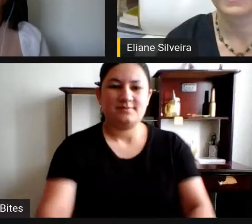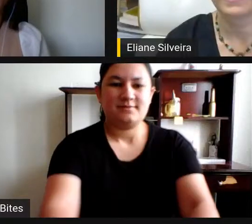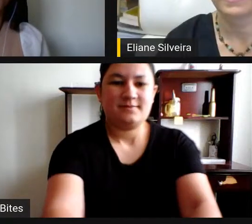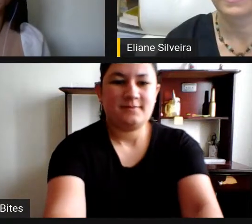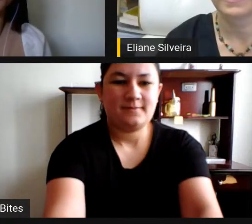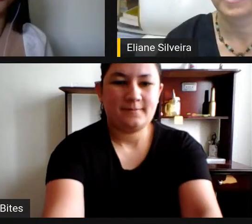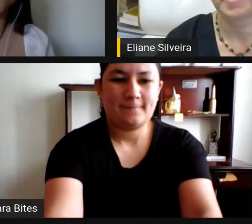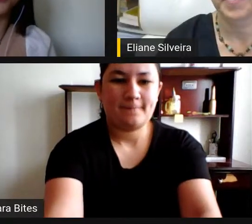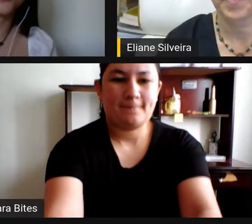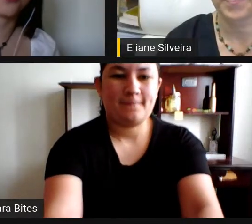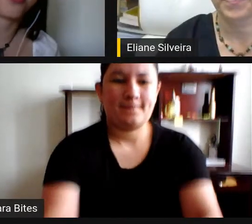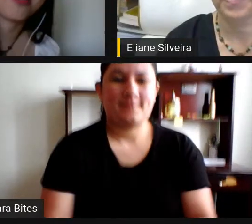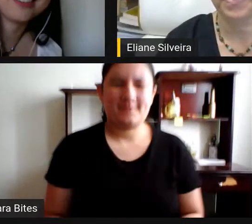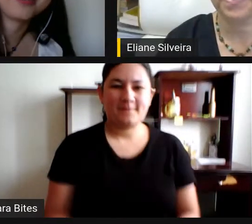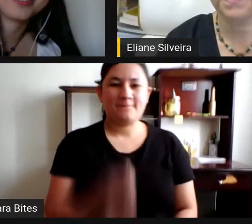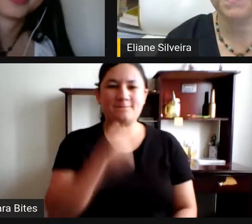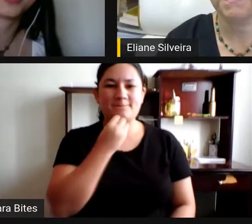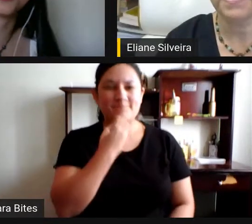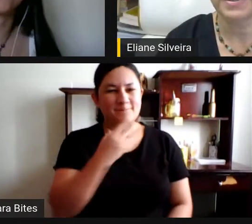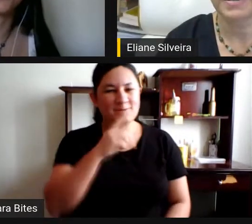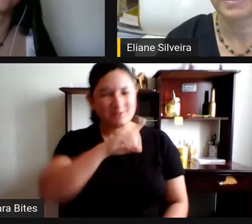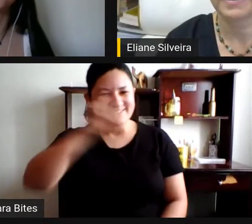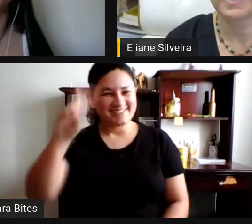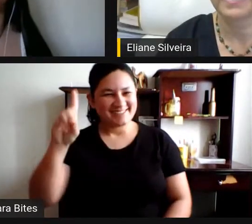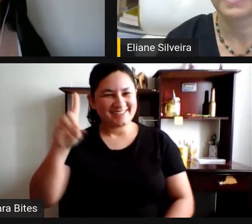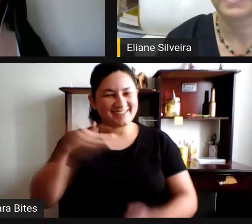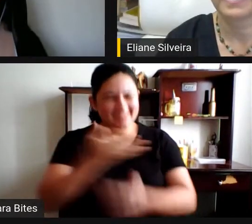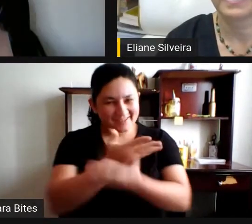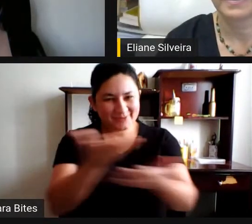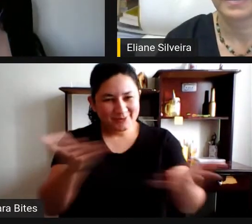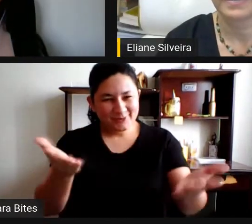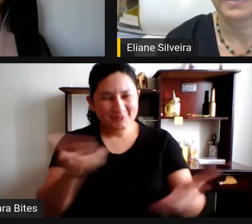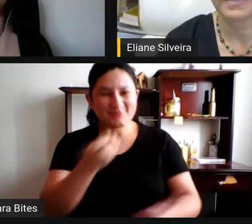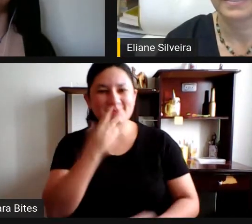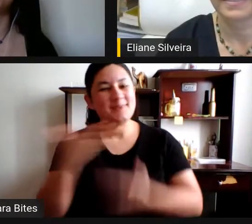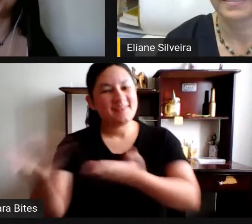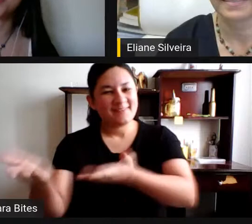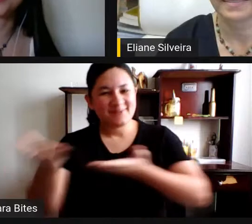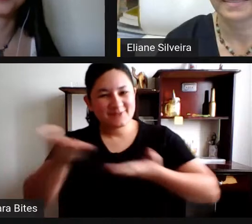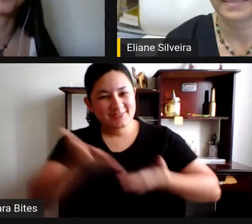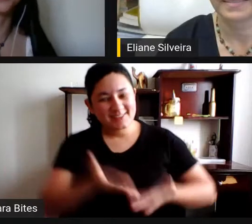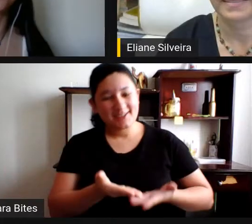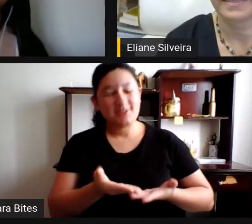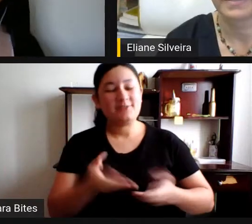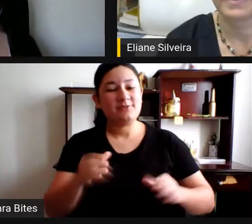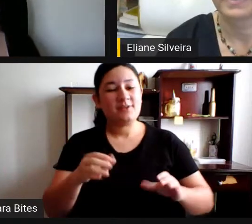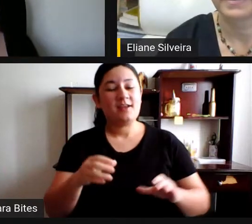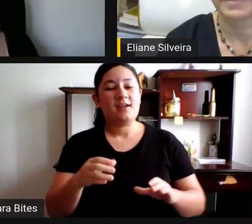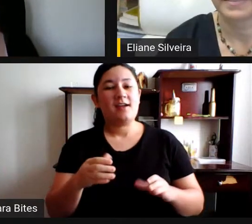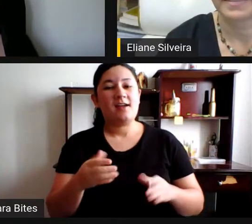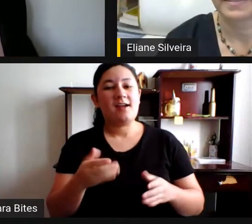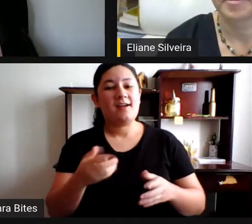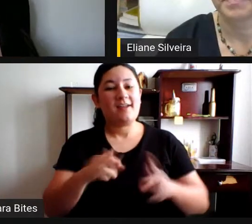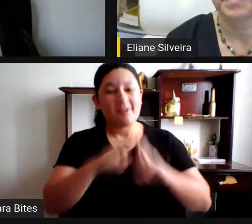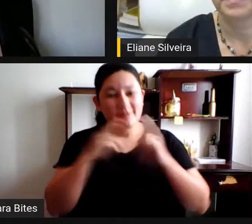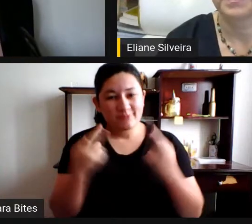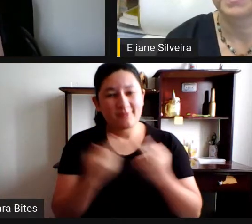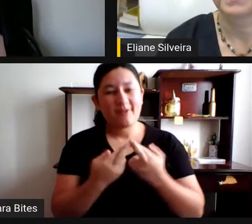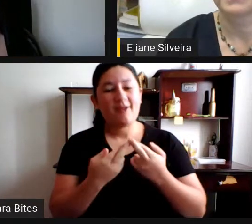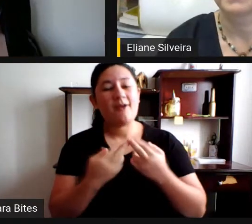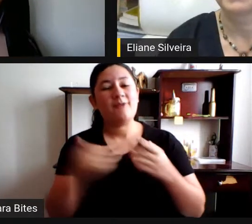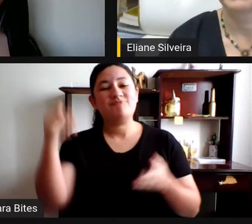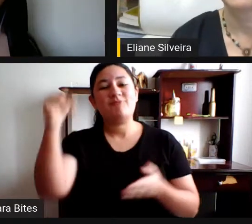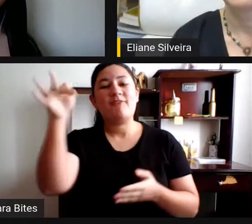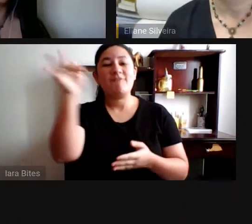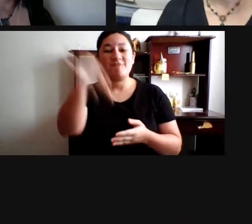Bom dia, pessoal! Sejam bem-vindos à conferência de encerramento da nossa primeira escola de verão em